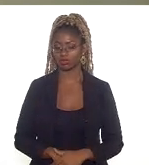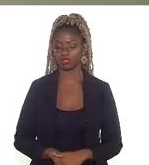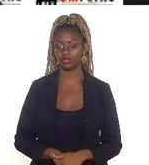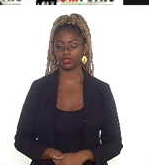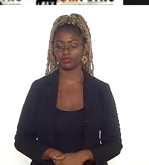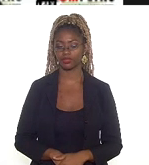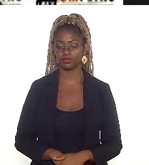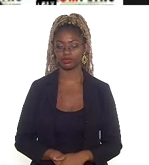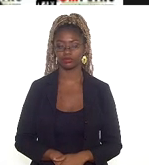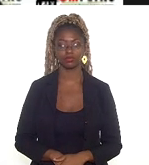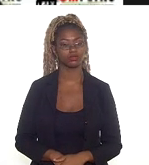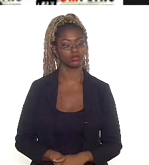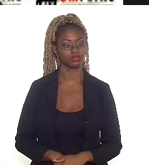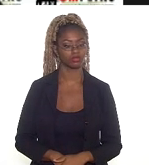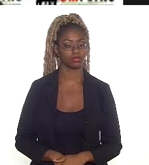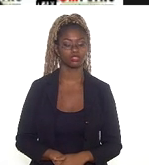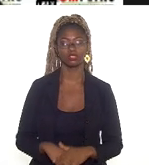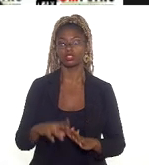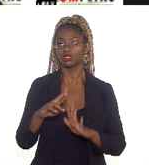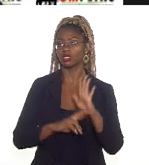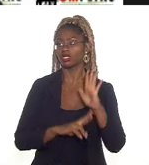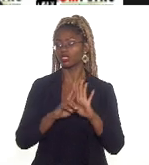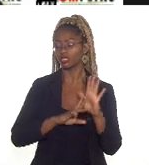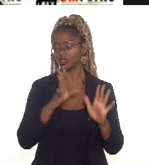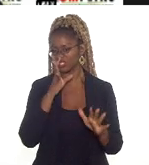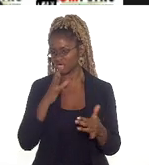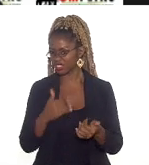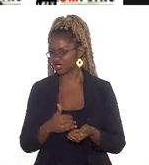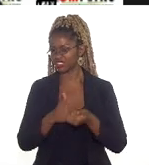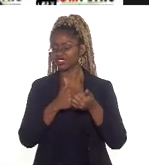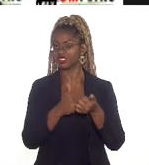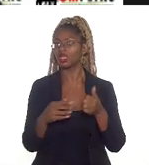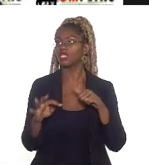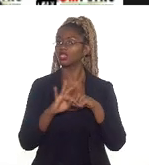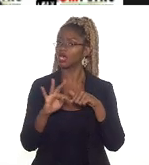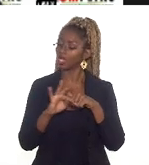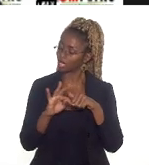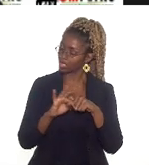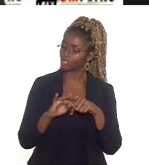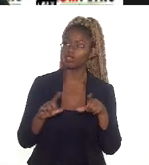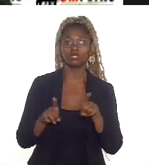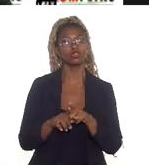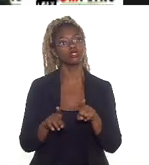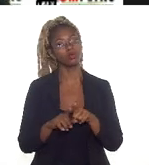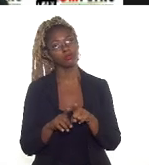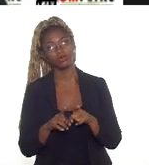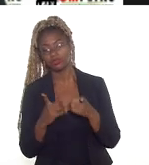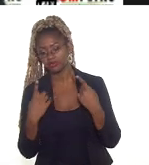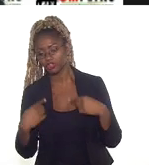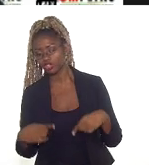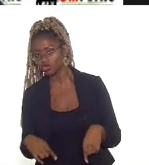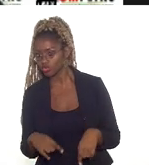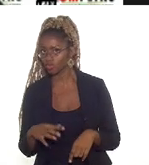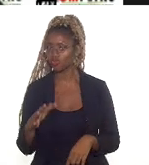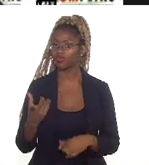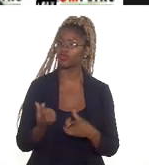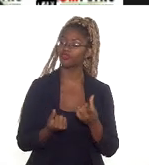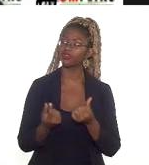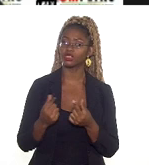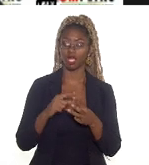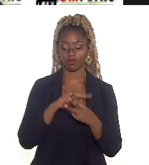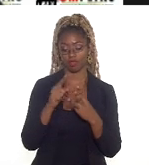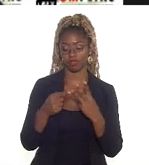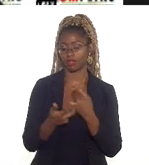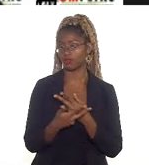um relatório de acompanhamento, que seja técnico, que seja físico ou financeiro, preferencialmente as três